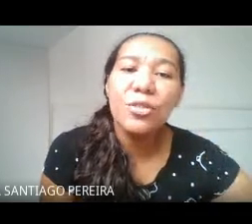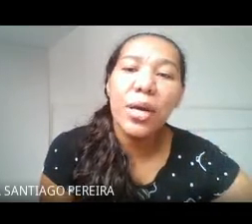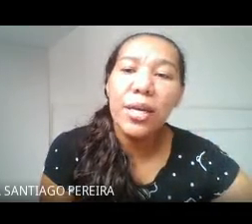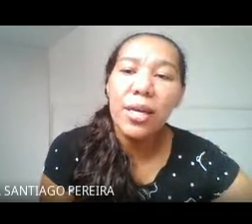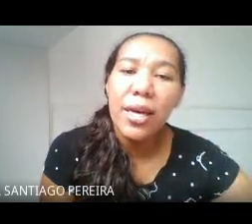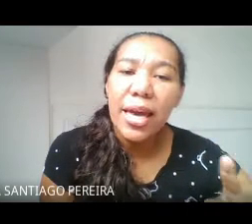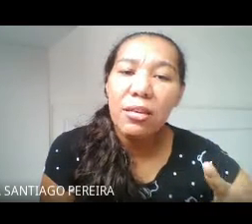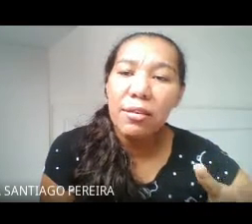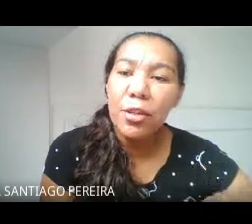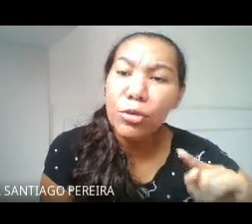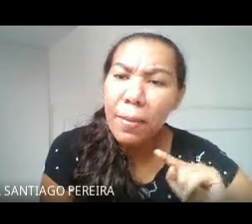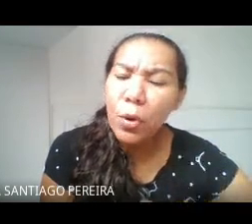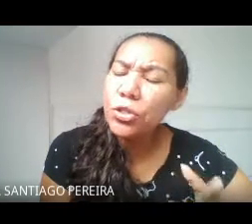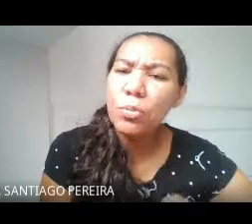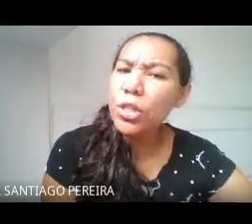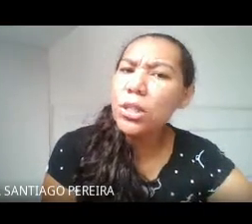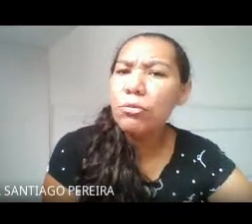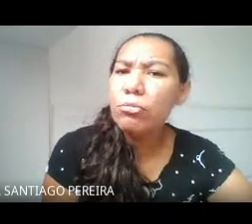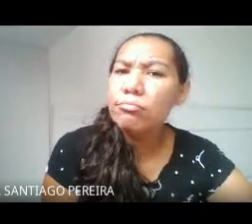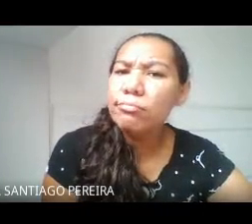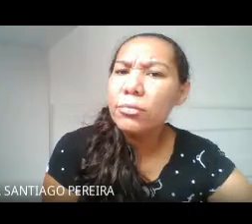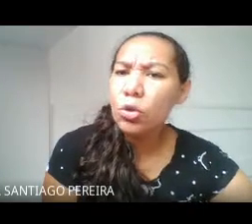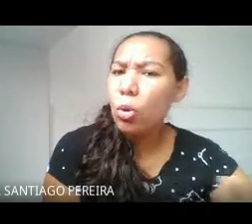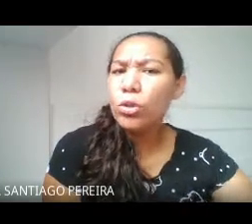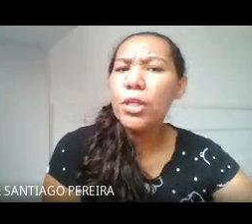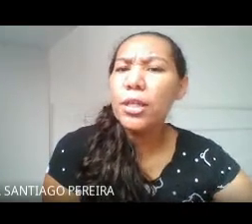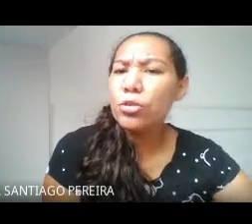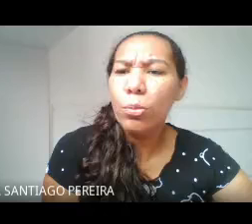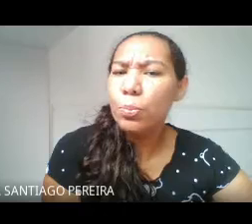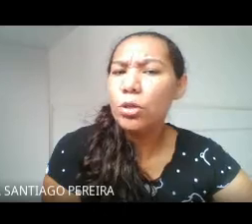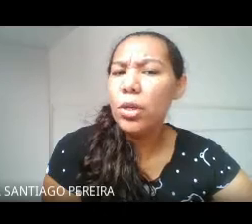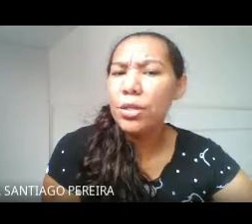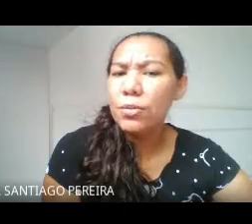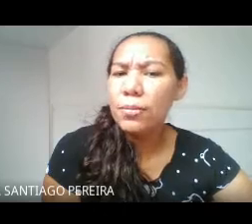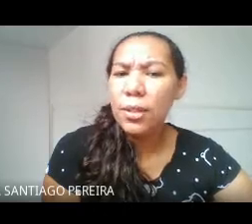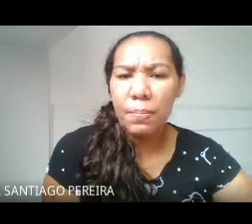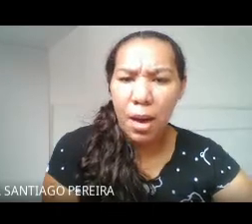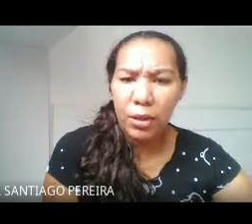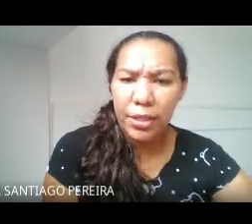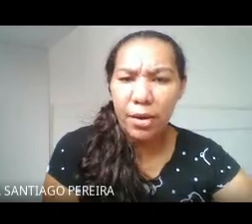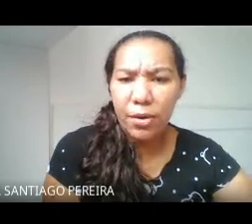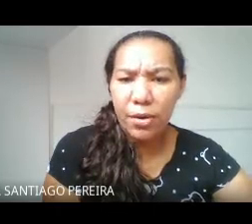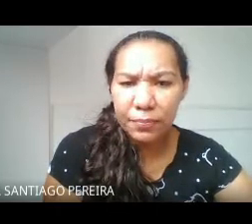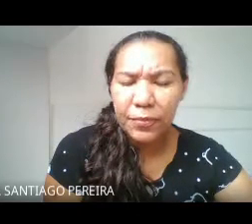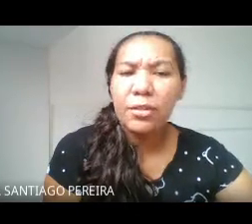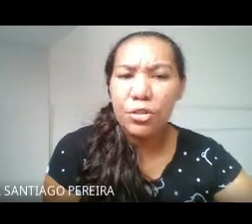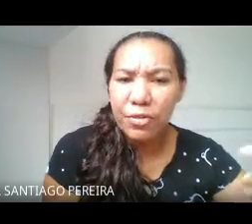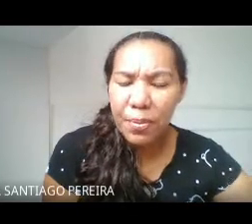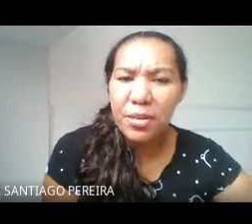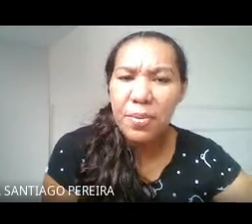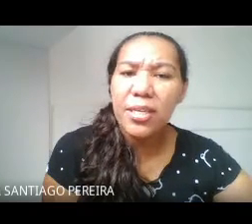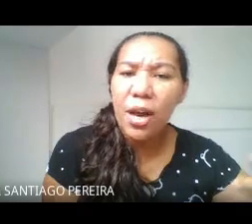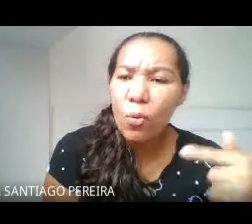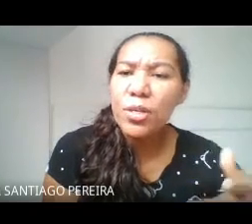nesse caso aqui, ele está vindo depois do substantivo, como no inglês, como no português. Paula, e agora? A